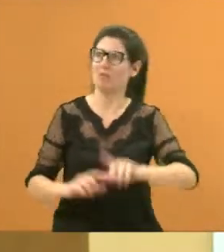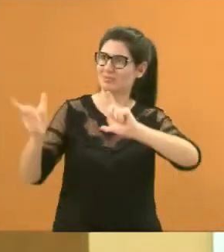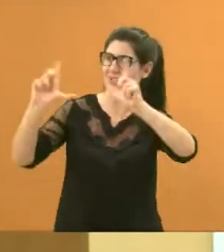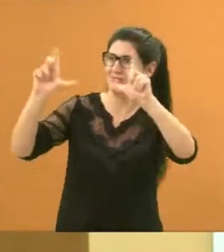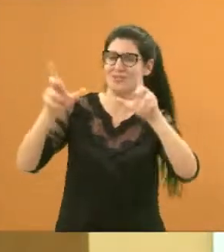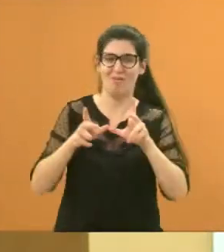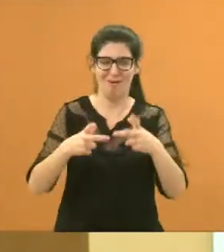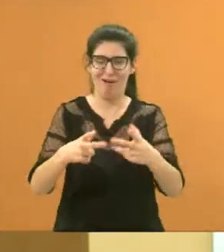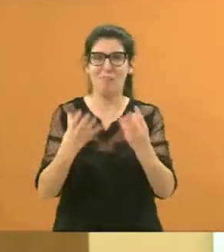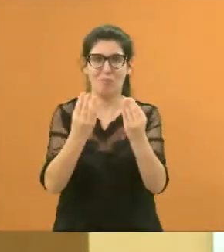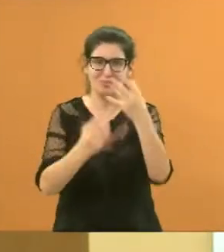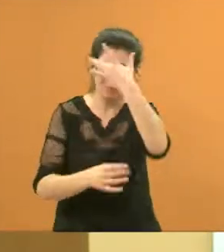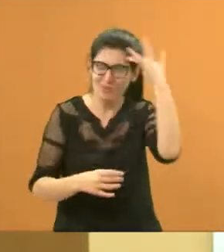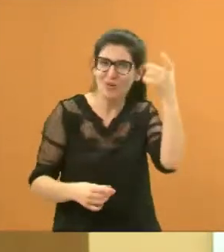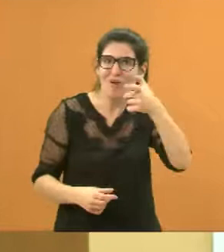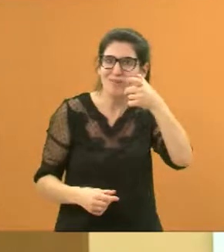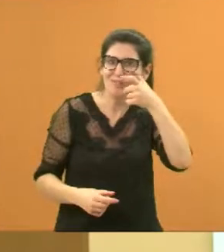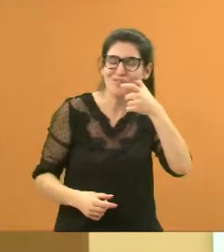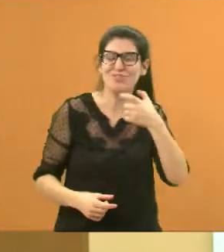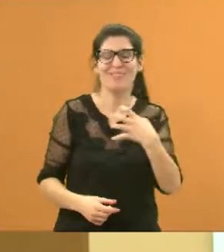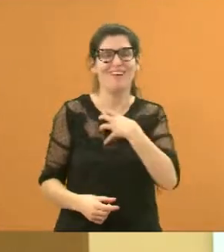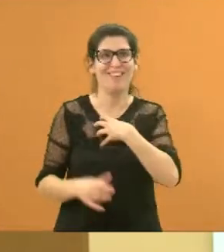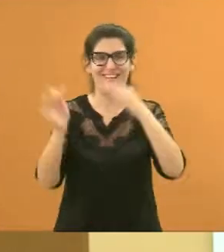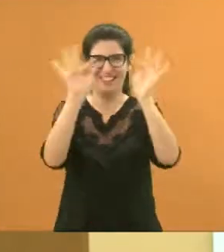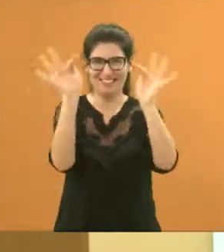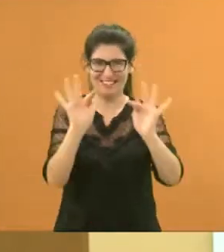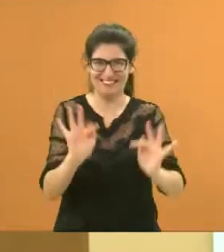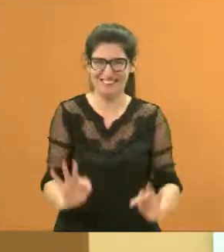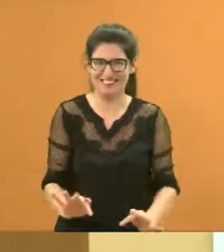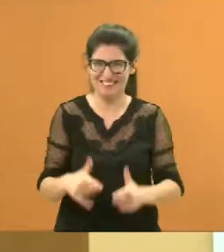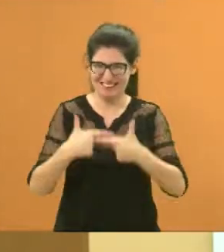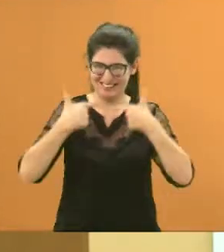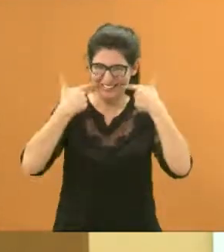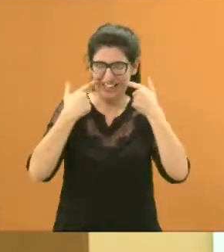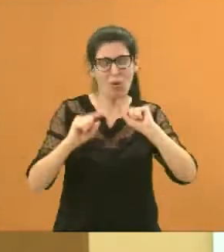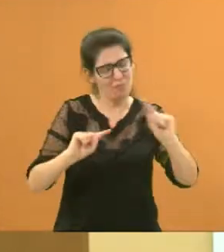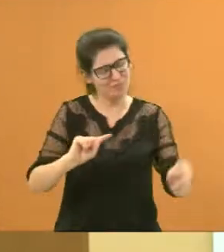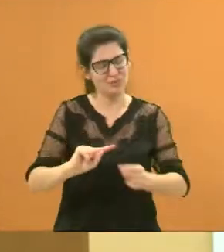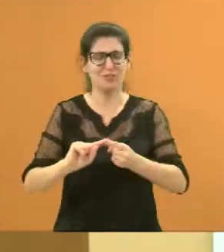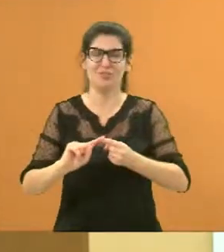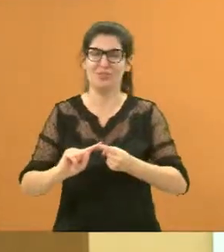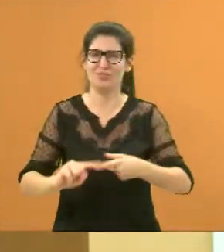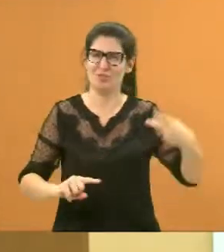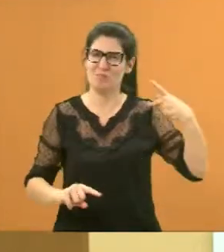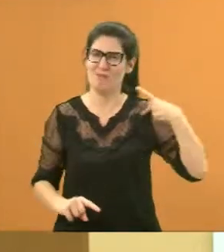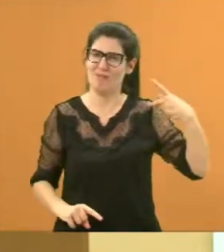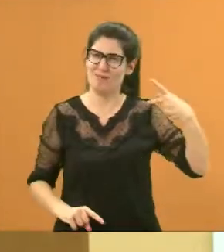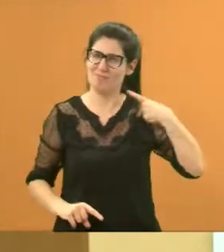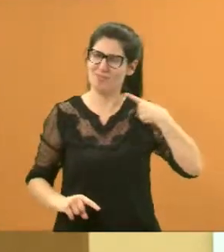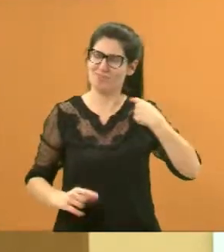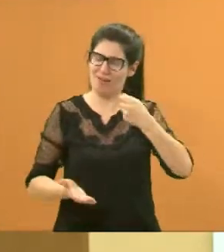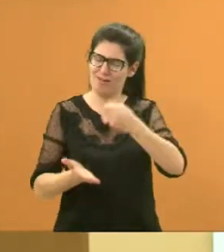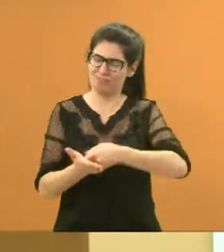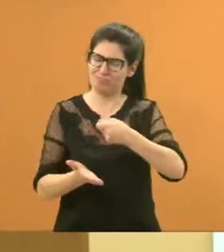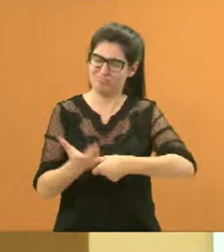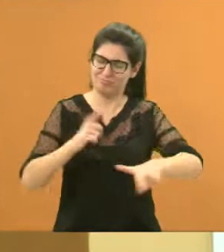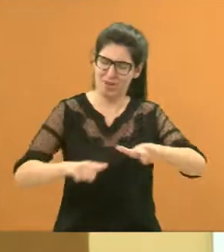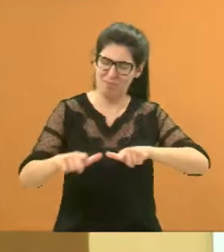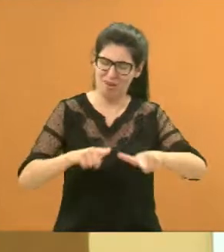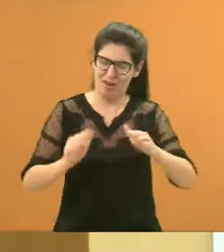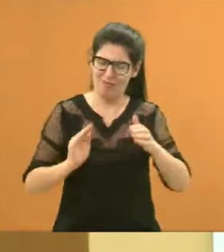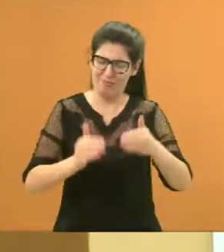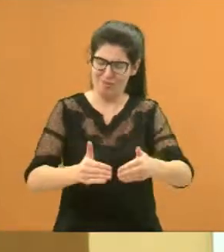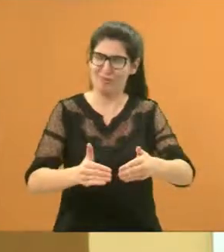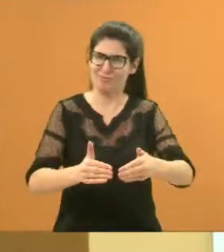nos expressar um pouco aqui, de forma, de fato, a cumprir o nosso papel de parlamentares. Eu quero começar falando